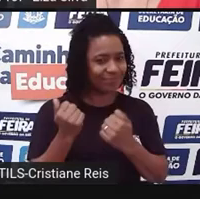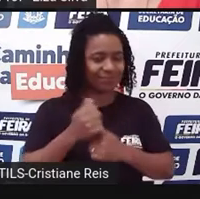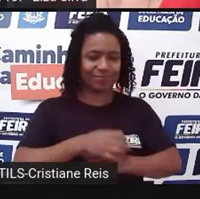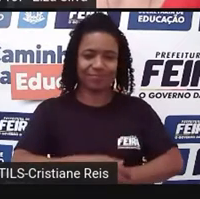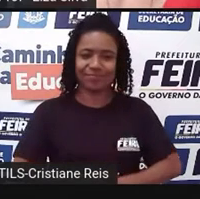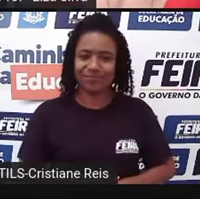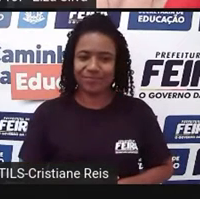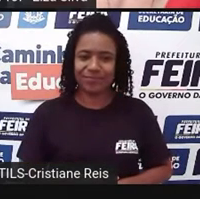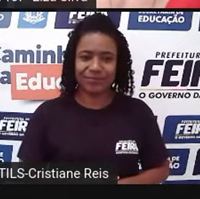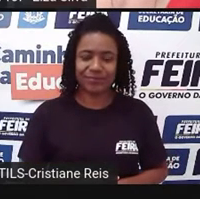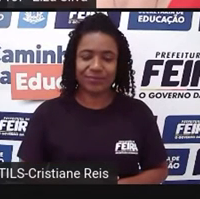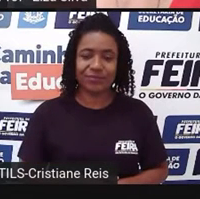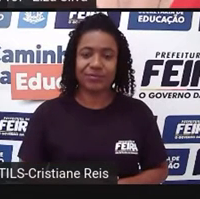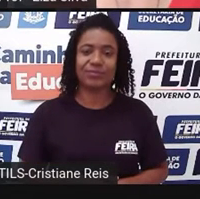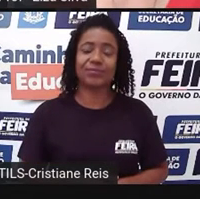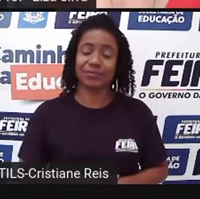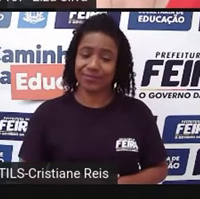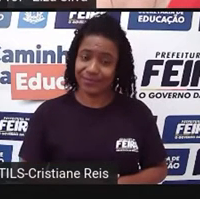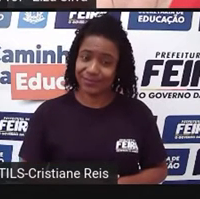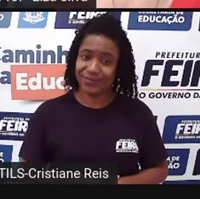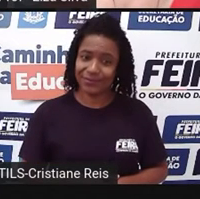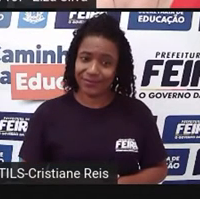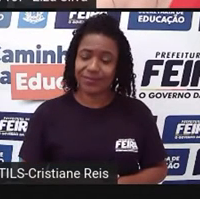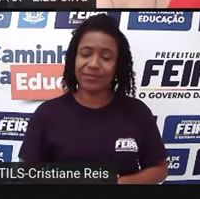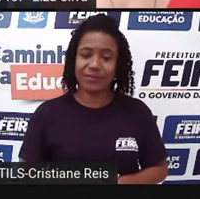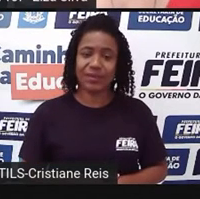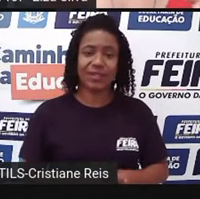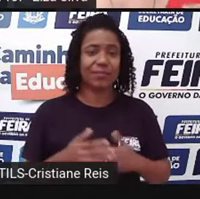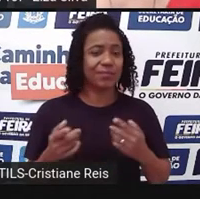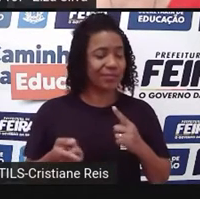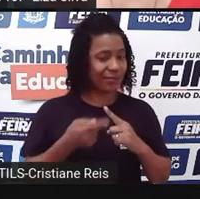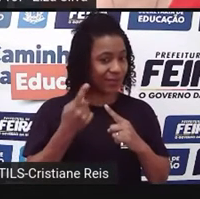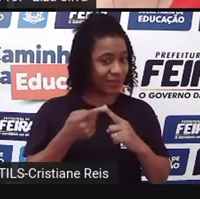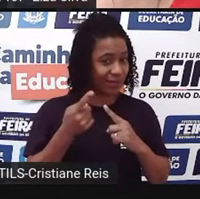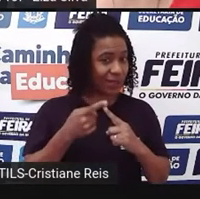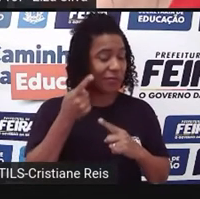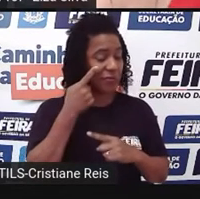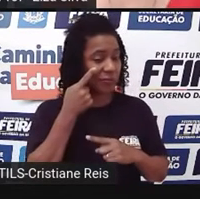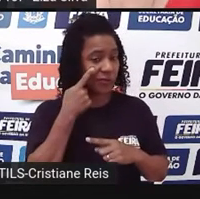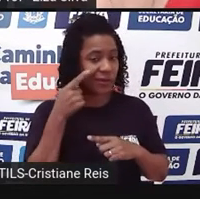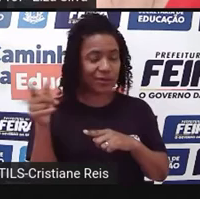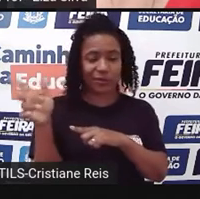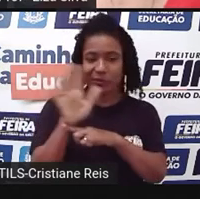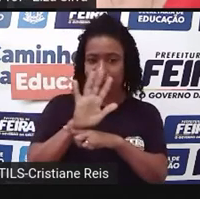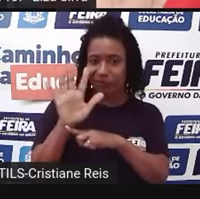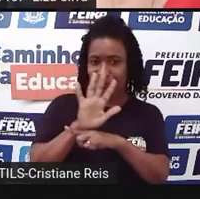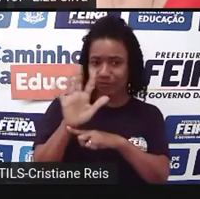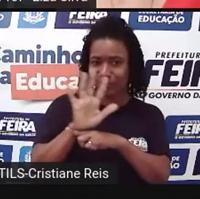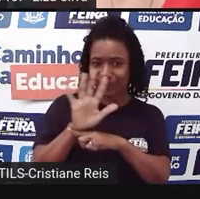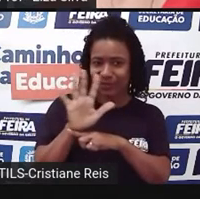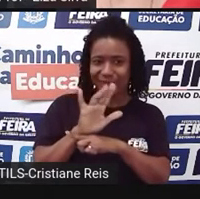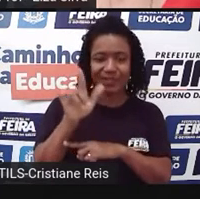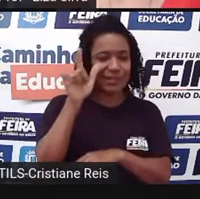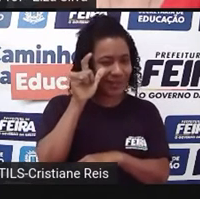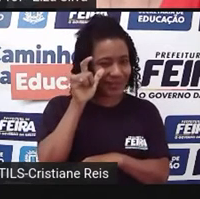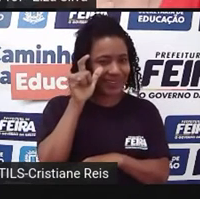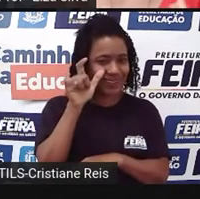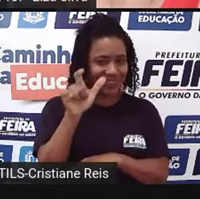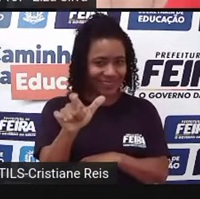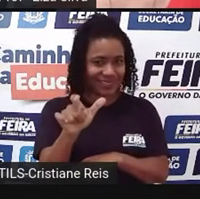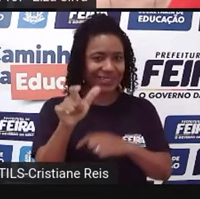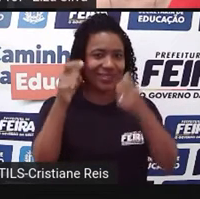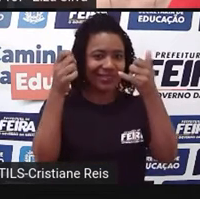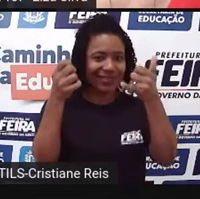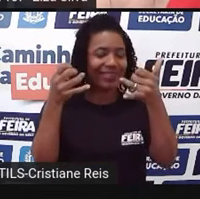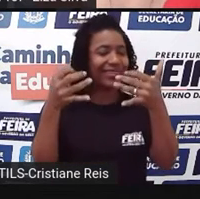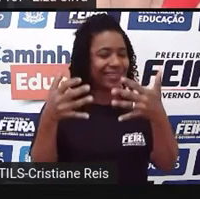E é claro que nós vamos começar Assistindo um vídeo bem interessante que vai